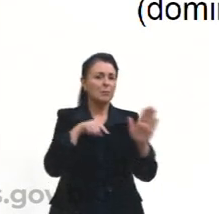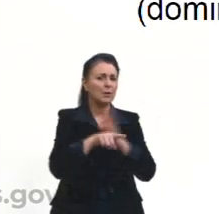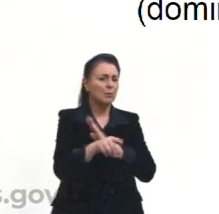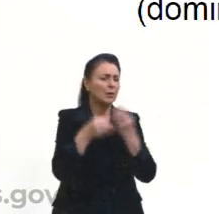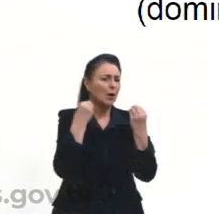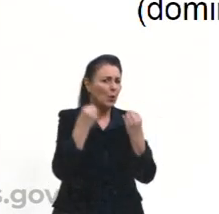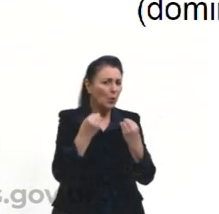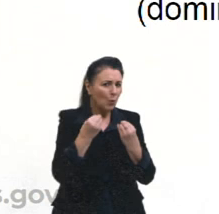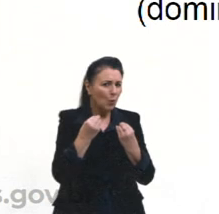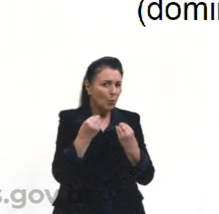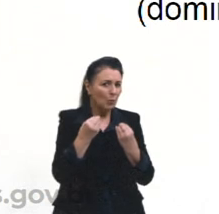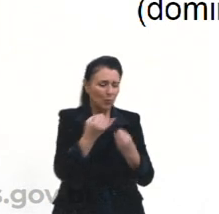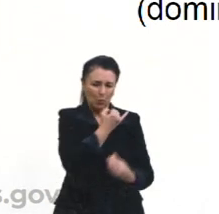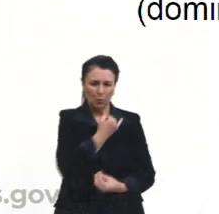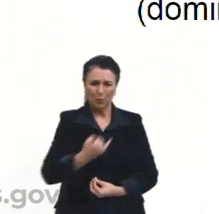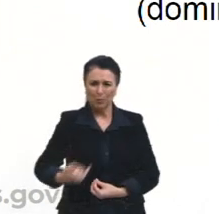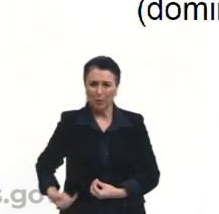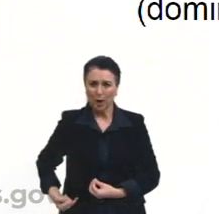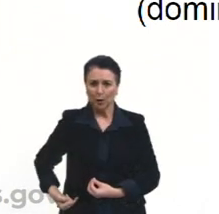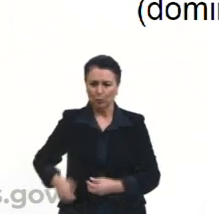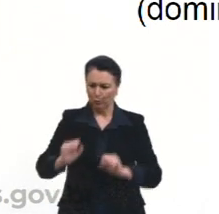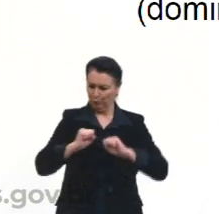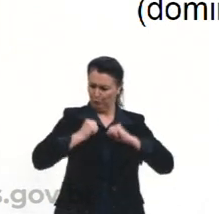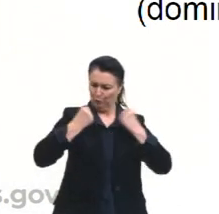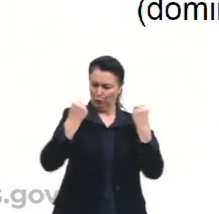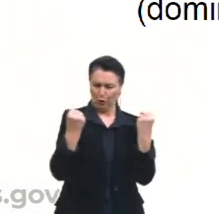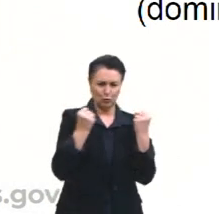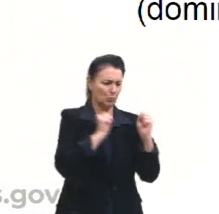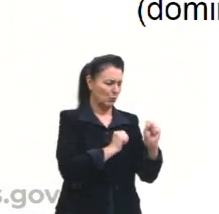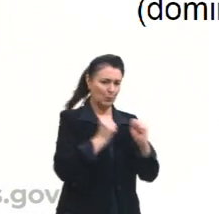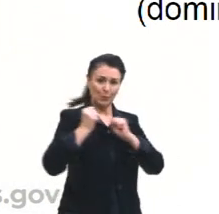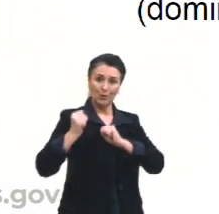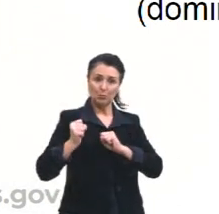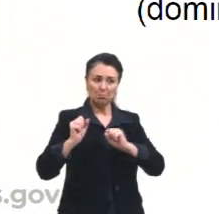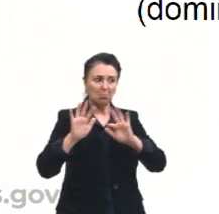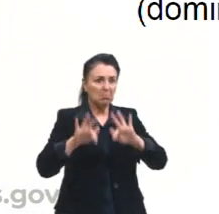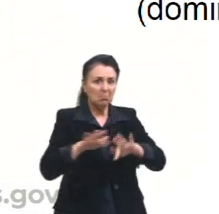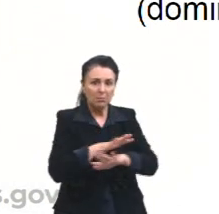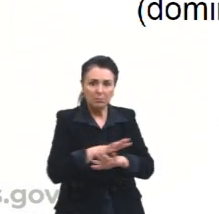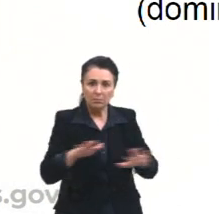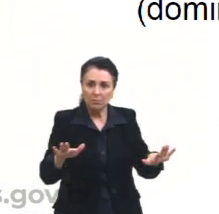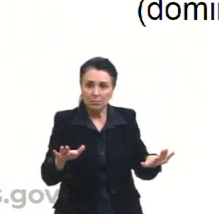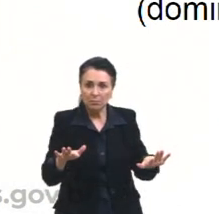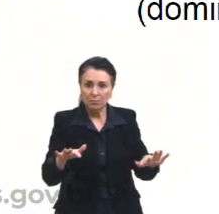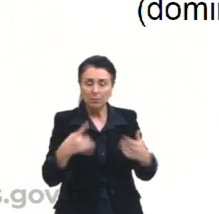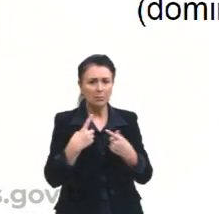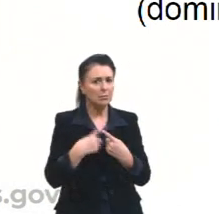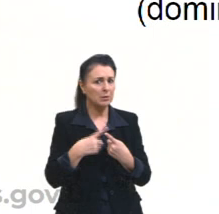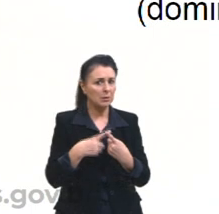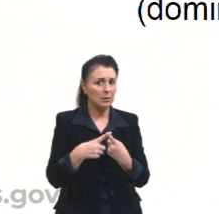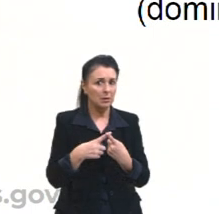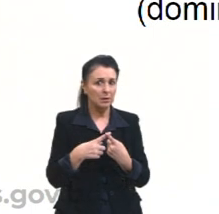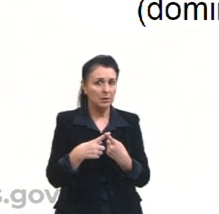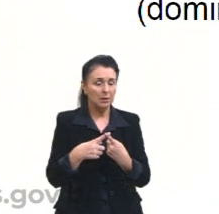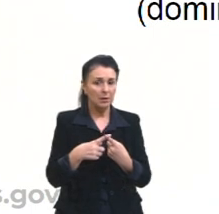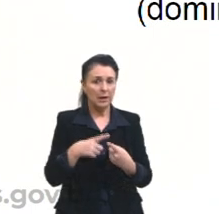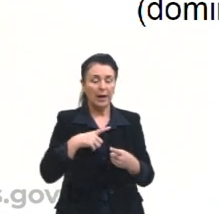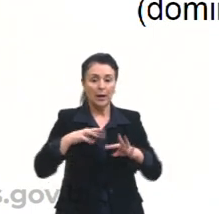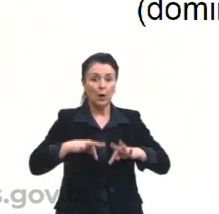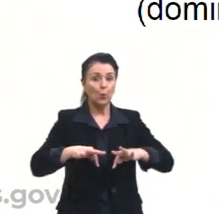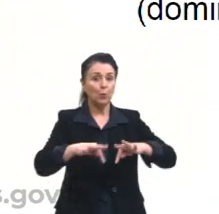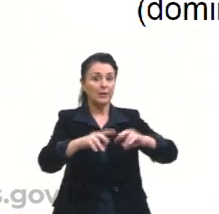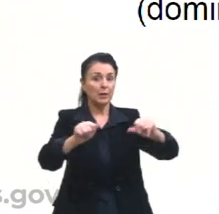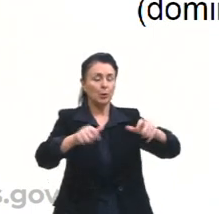é que se Império tão forte tão poderoso acabou terminando né sendo extinto então era um território